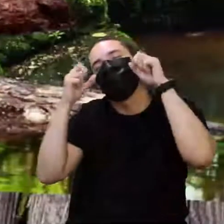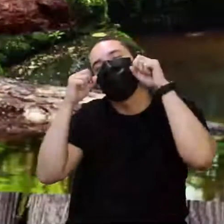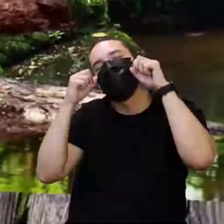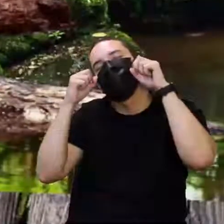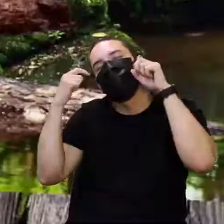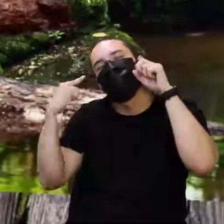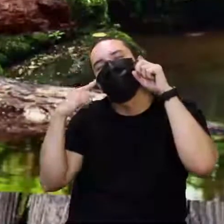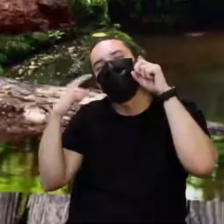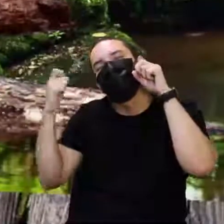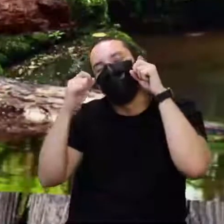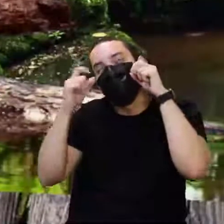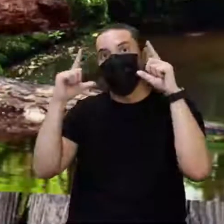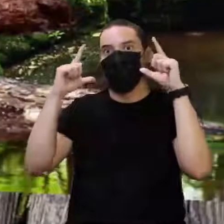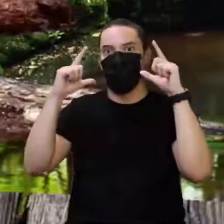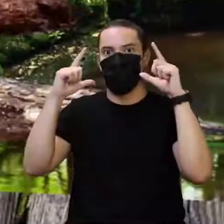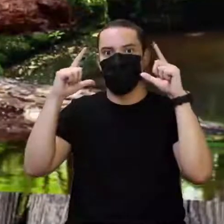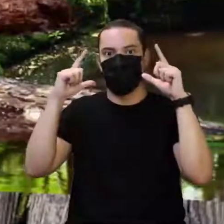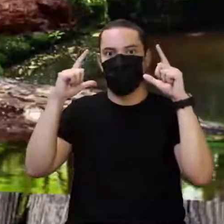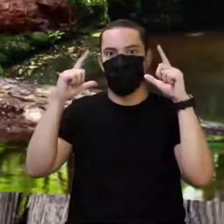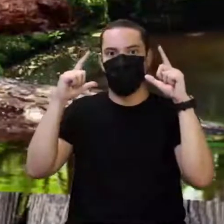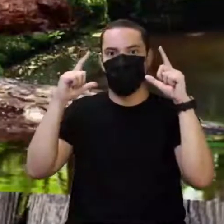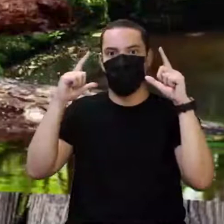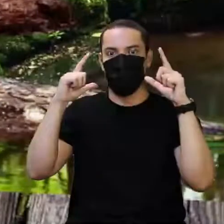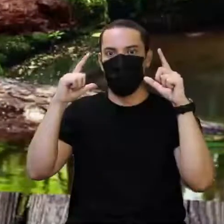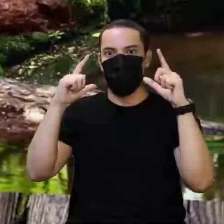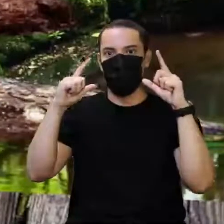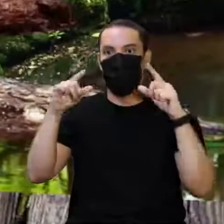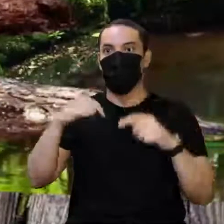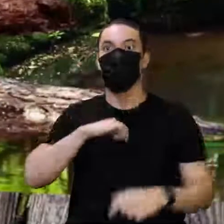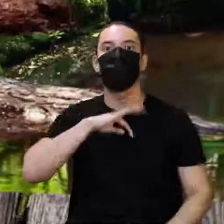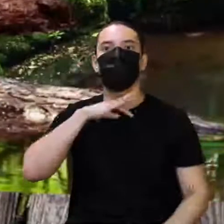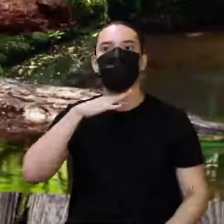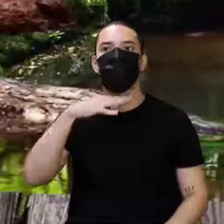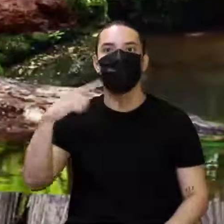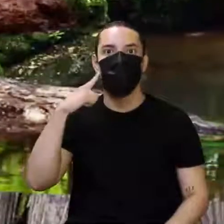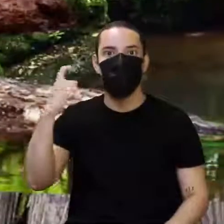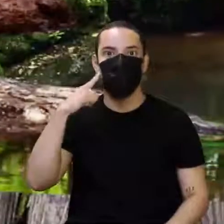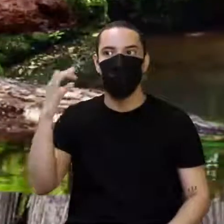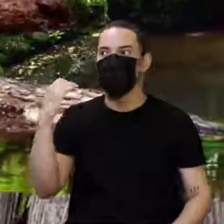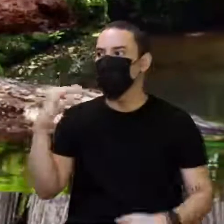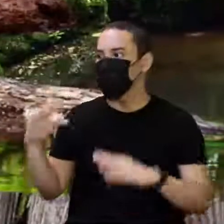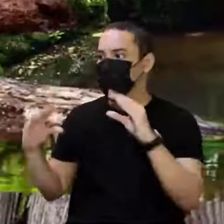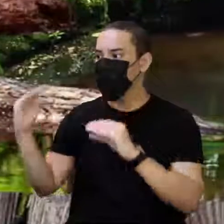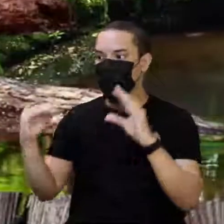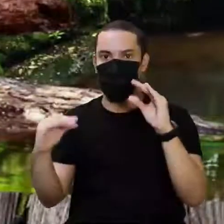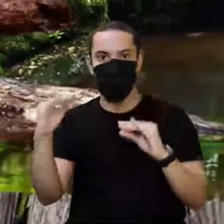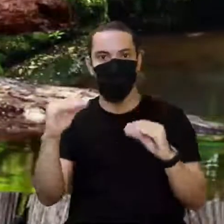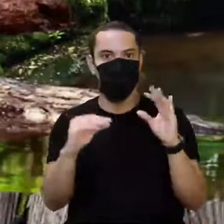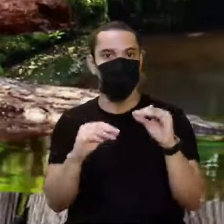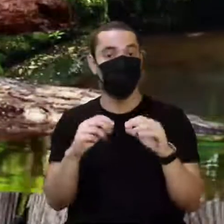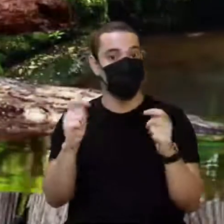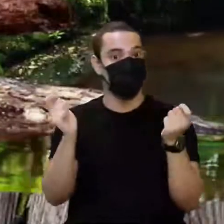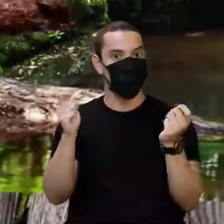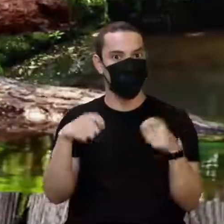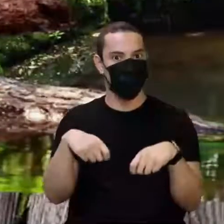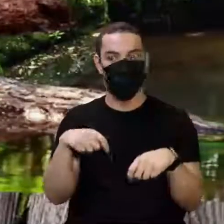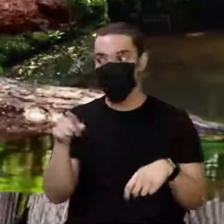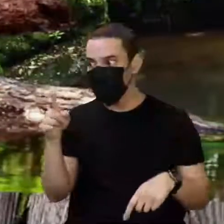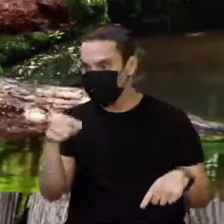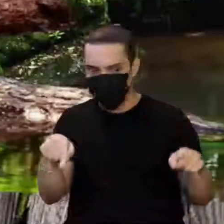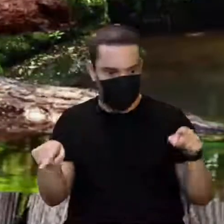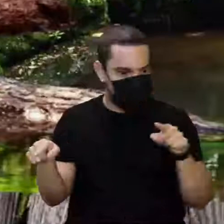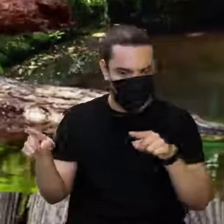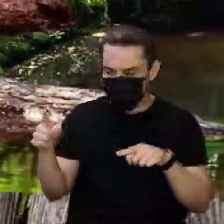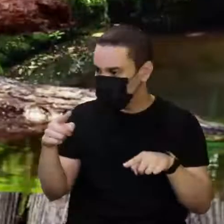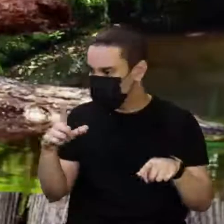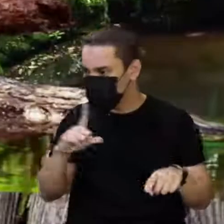elas vão logo uma despertando a outra, né? Já vai avisando que tem alguma coisa aí, tem algum predador rondando